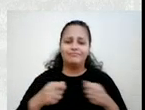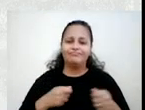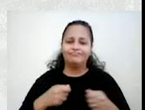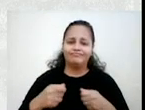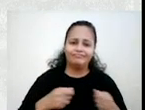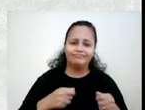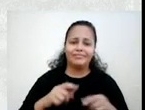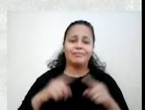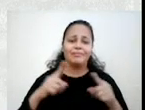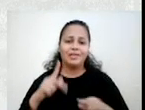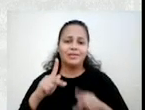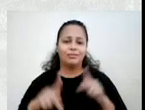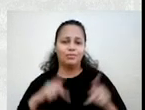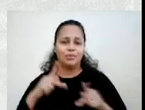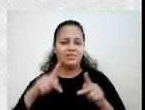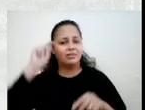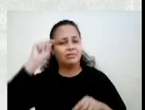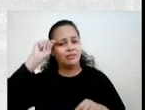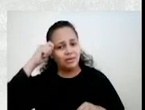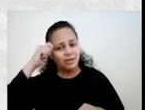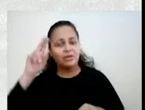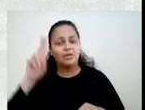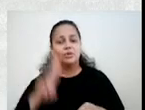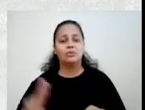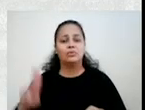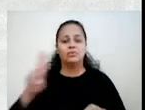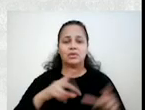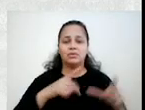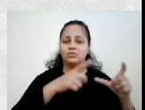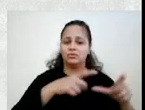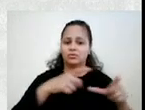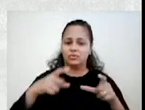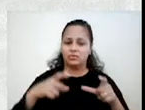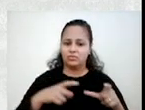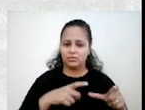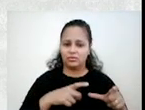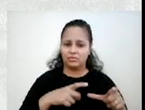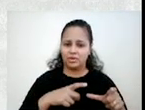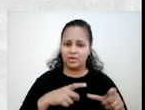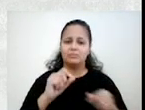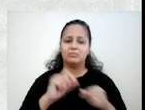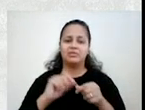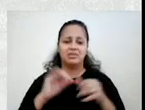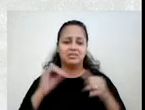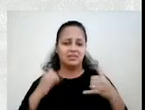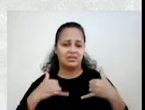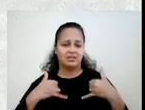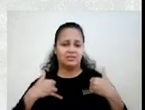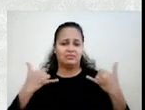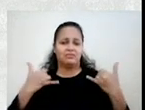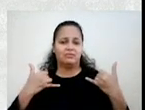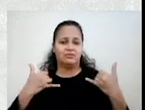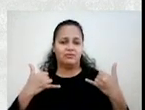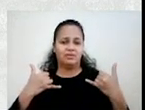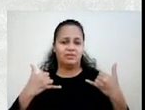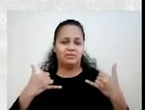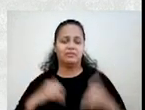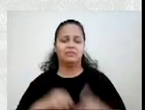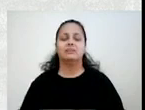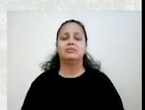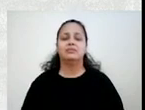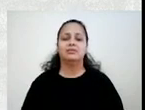população negra continuou buscando espaço para realizar seus cultos, batuques, festas, como a congada,